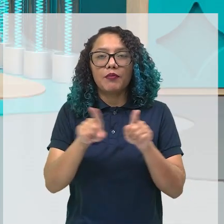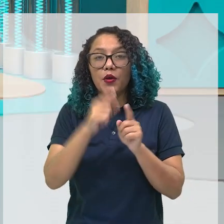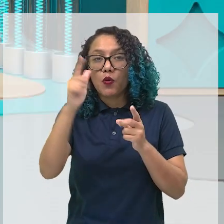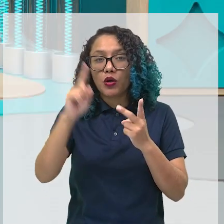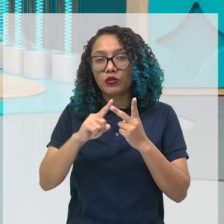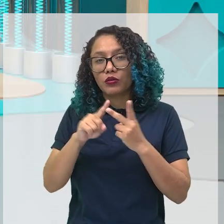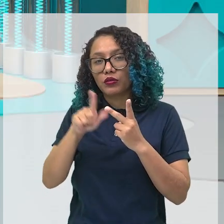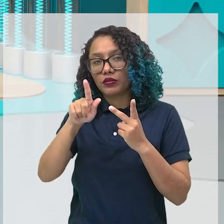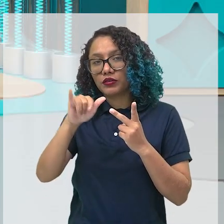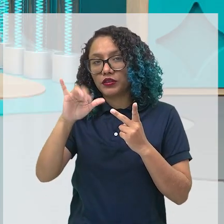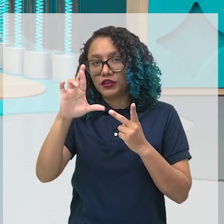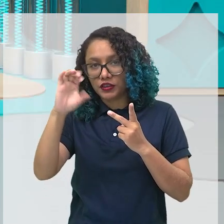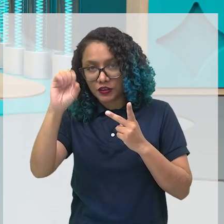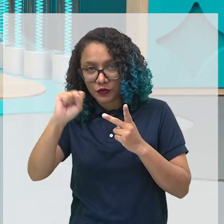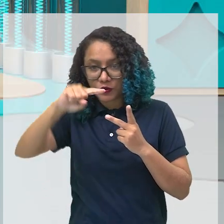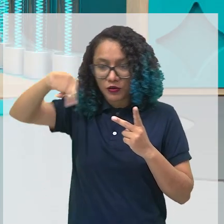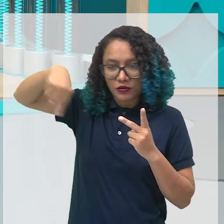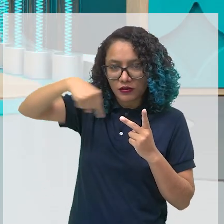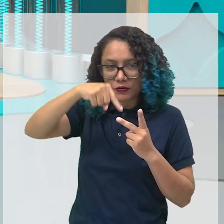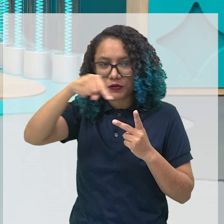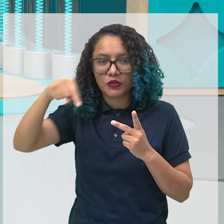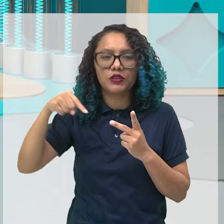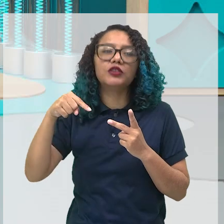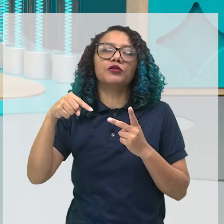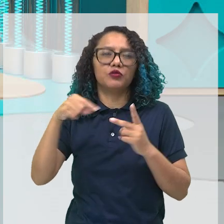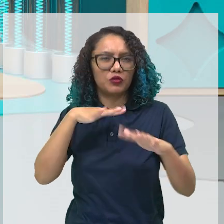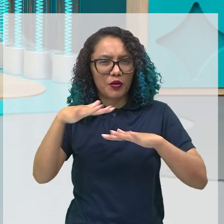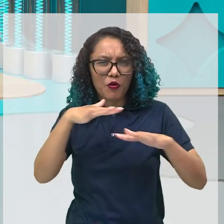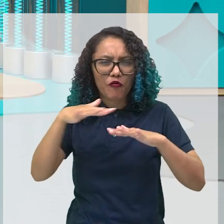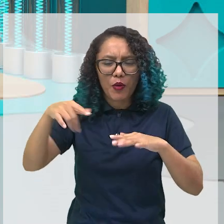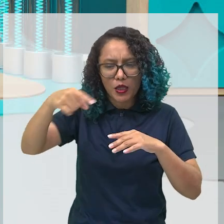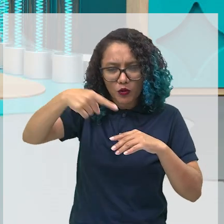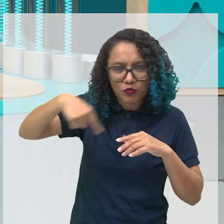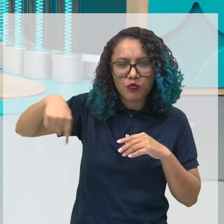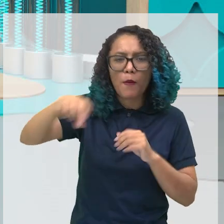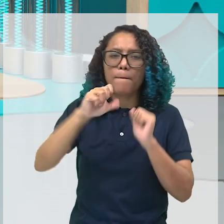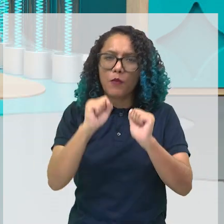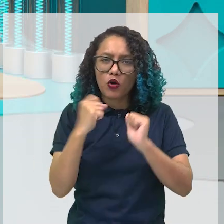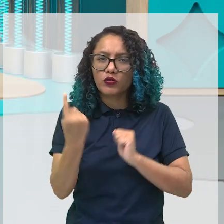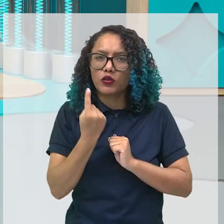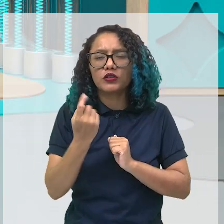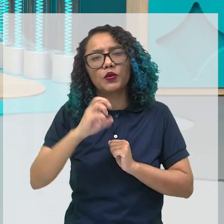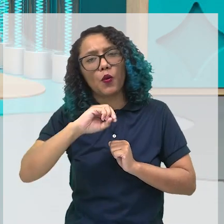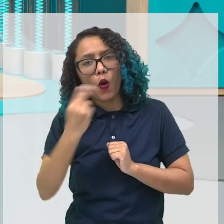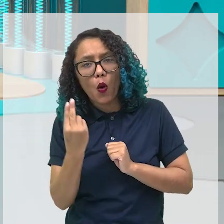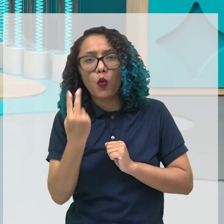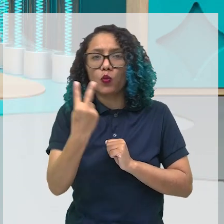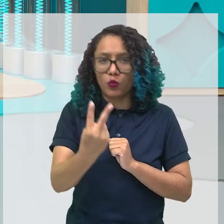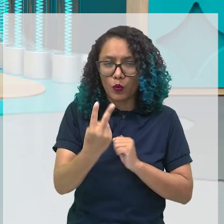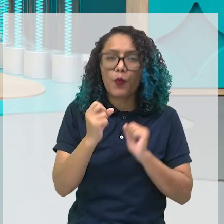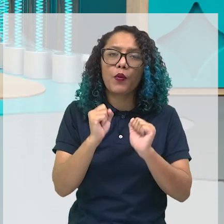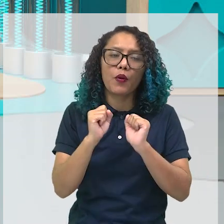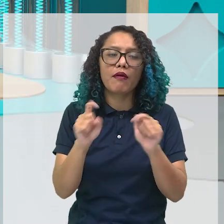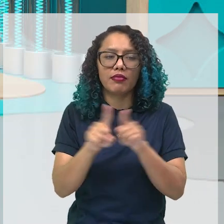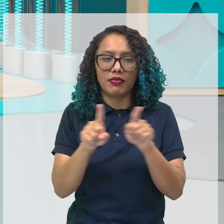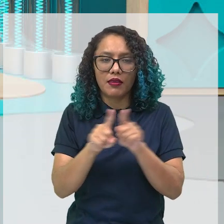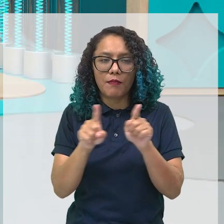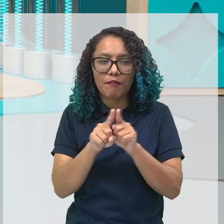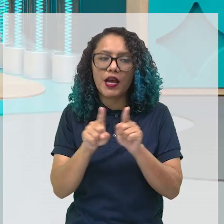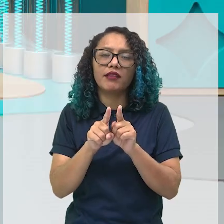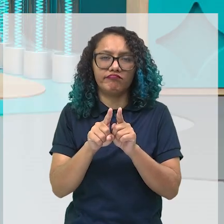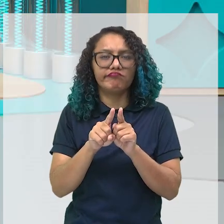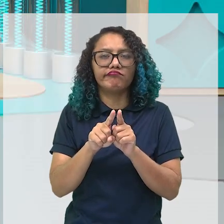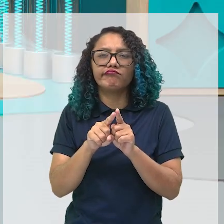característica, né, os giros, onde os movimentos circulares, tanto individuais quanto em pares, são um